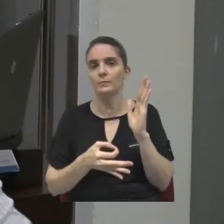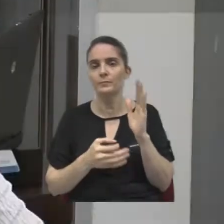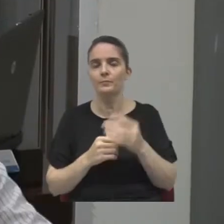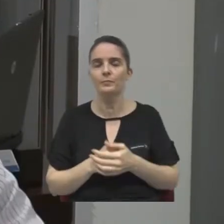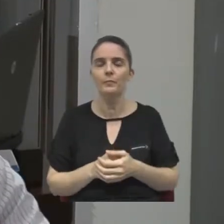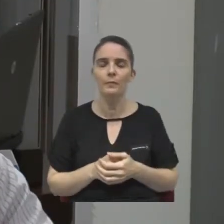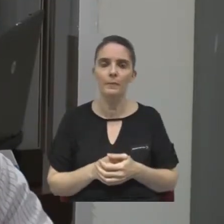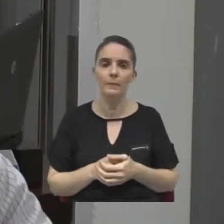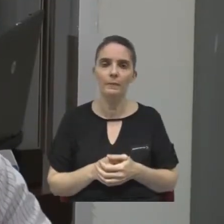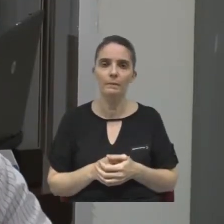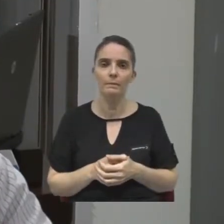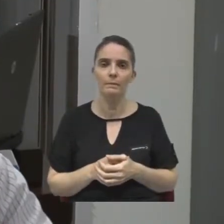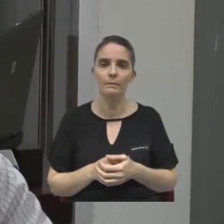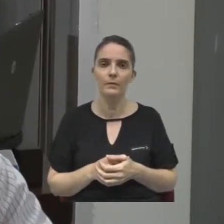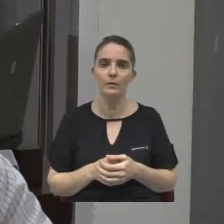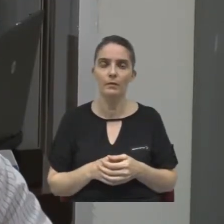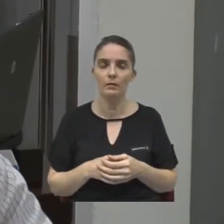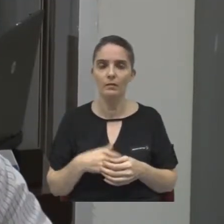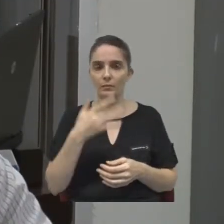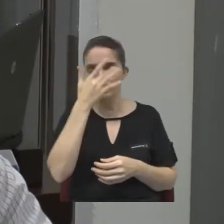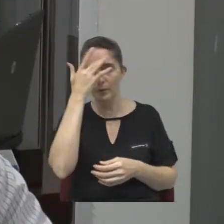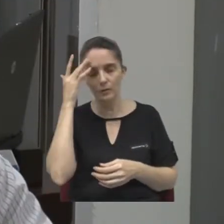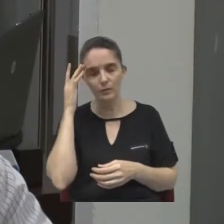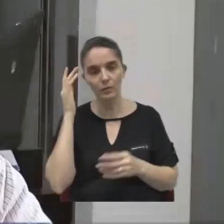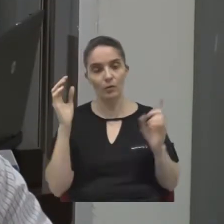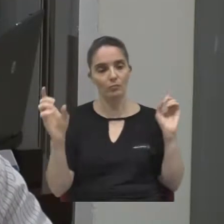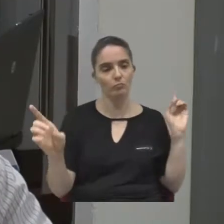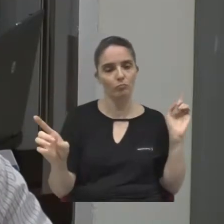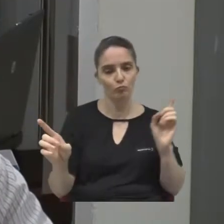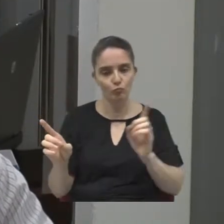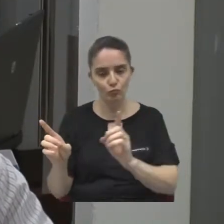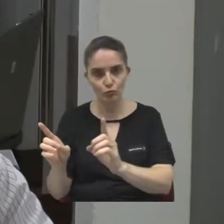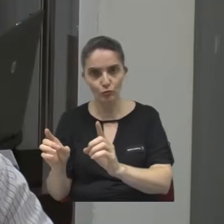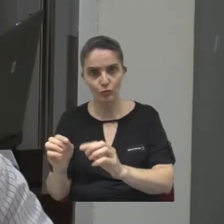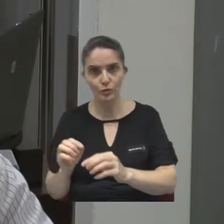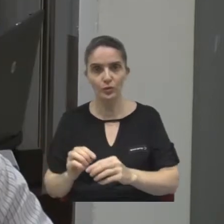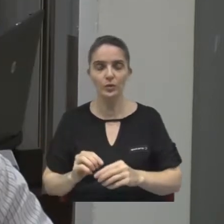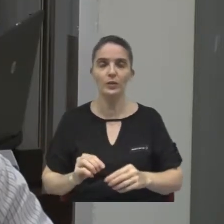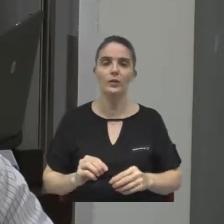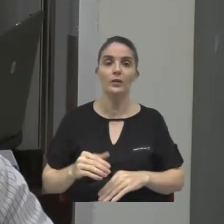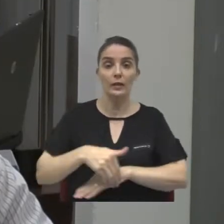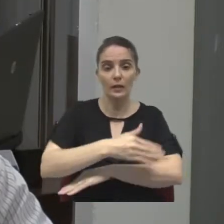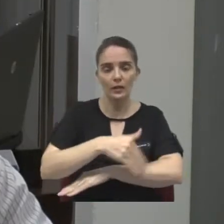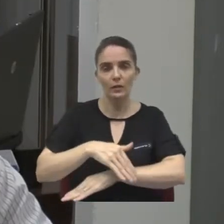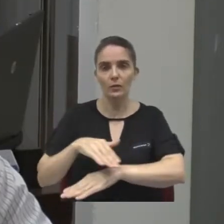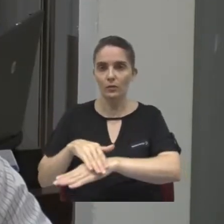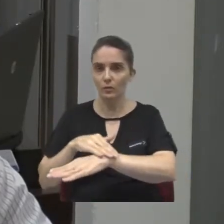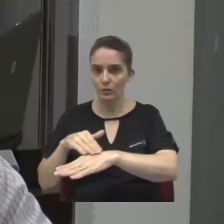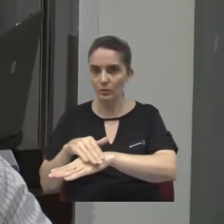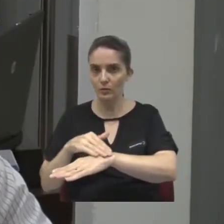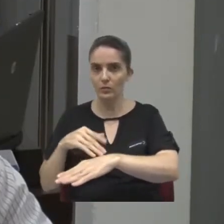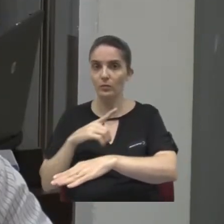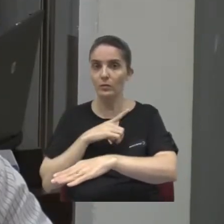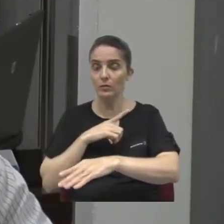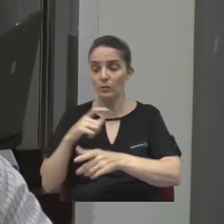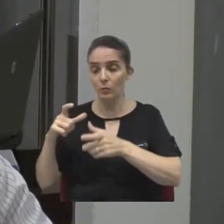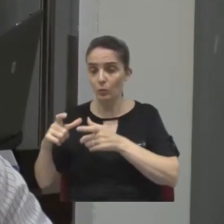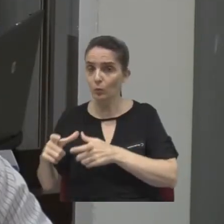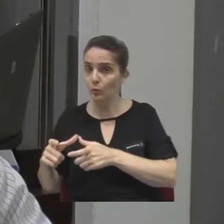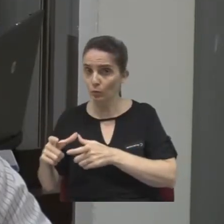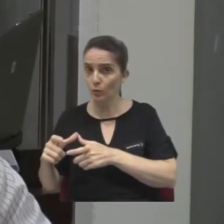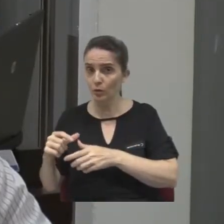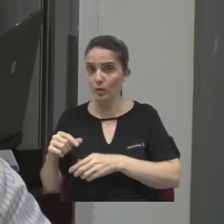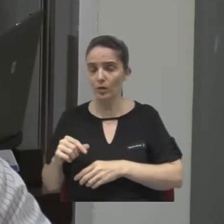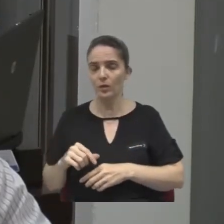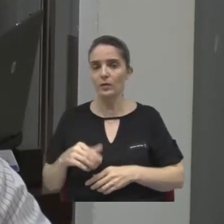acolhida, como tem o pessoal que faz a abordagem de rua 2, 3 vezes por semana, tem o Betinho, tem o albergue, tem a casa de